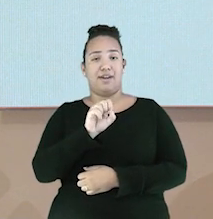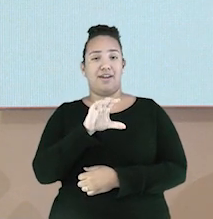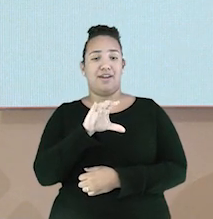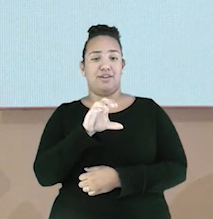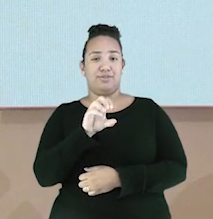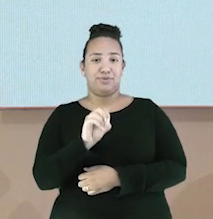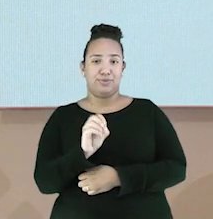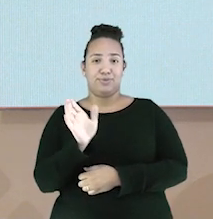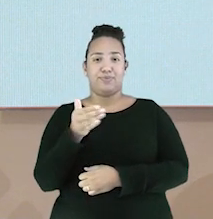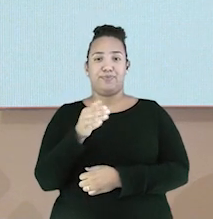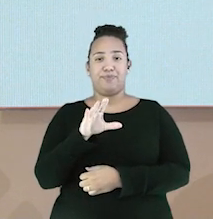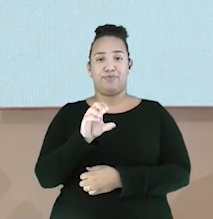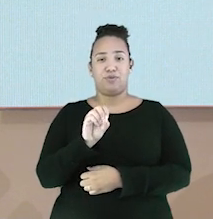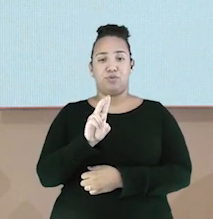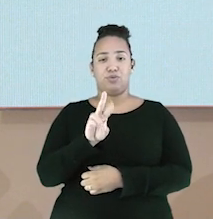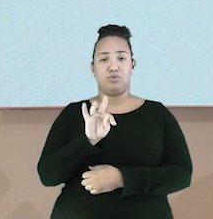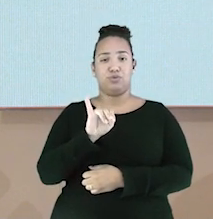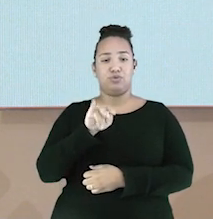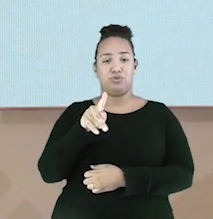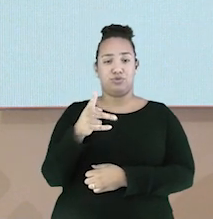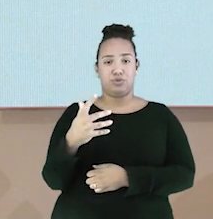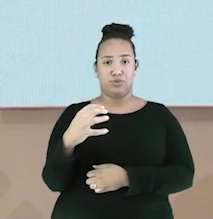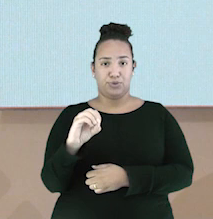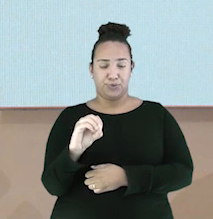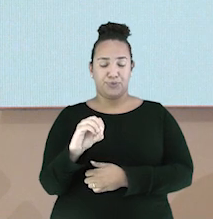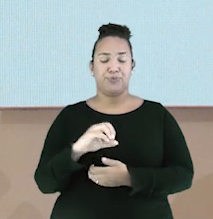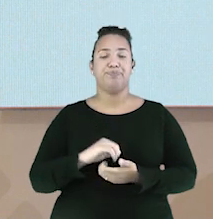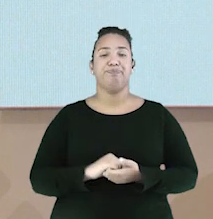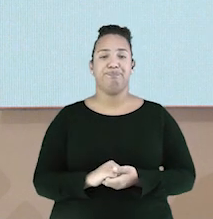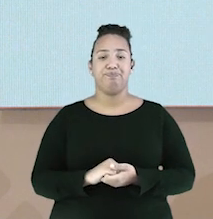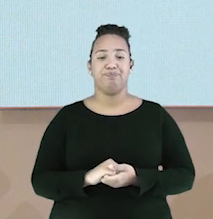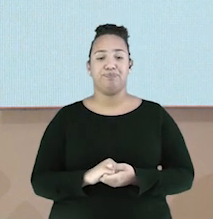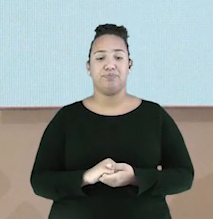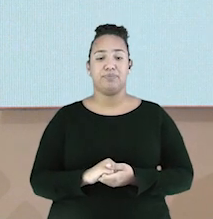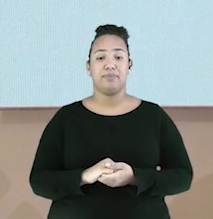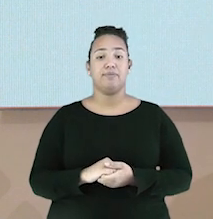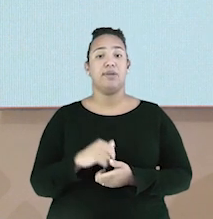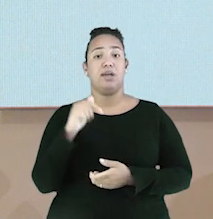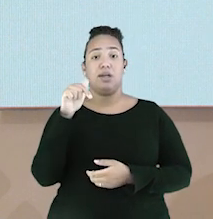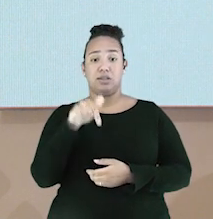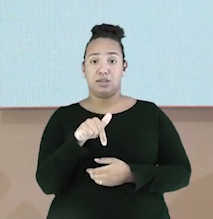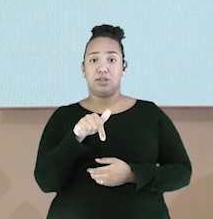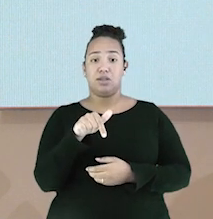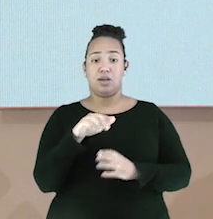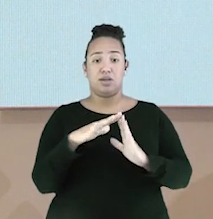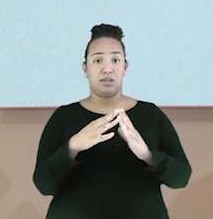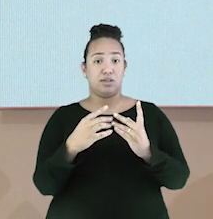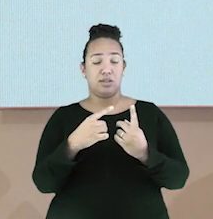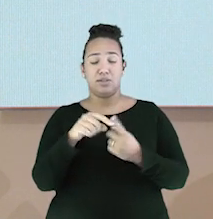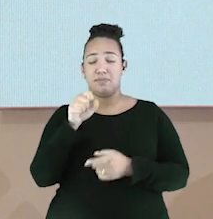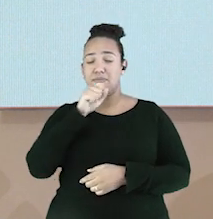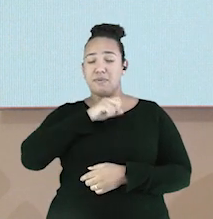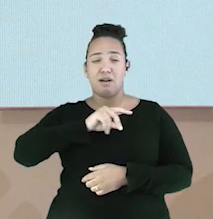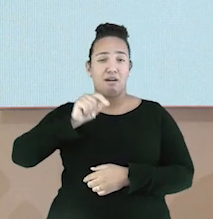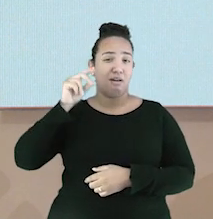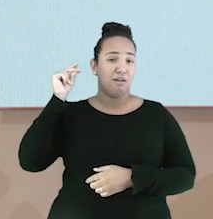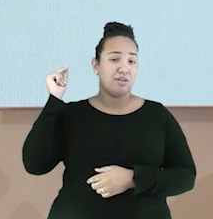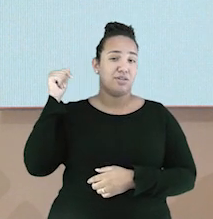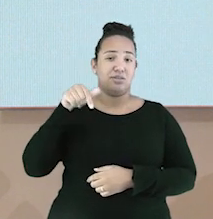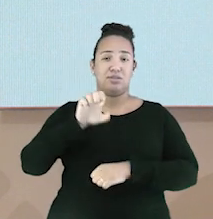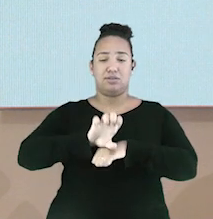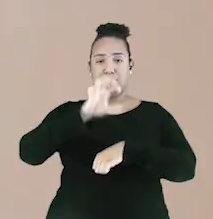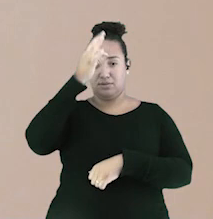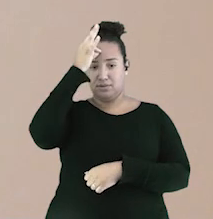sua chegada, em 23 de maio de 1535. Se assim foi, sem dúvida, a mais antiga do Espírito